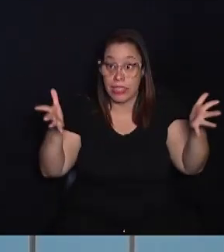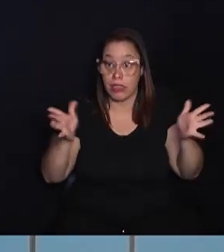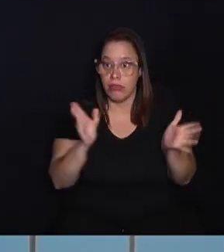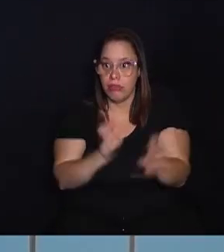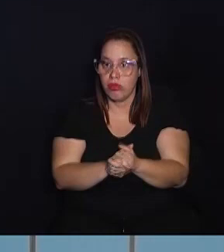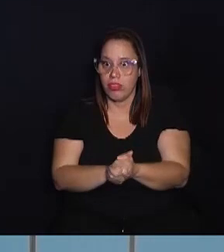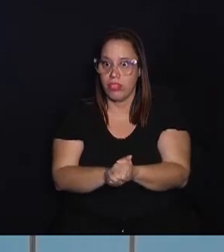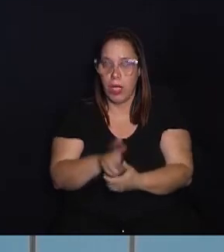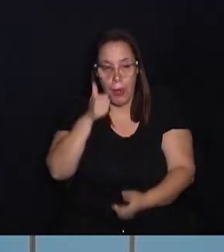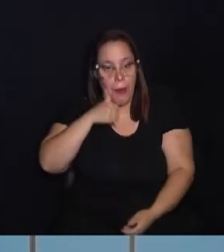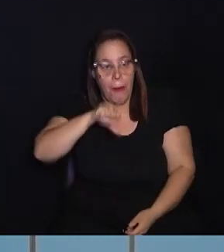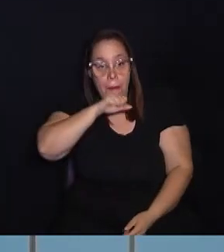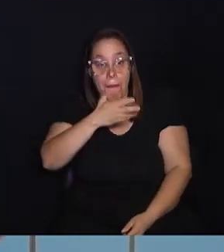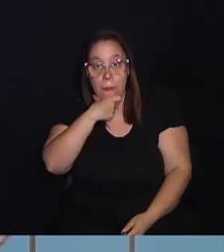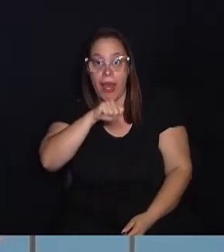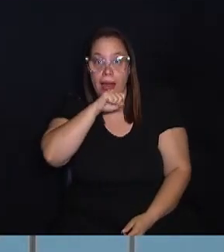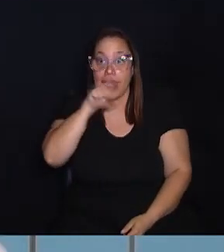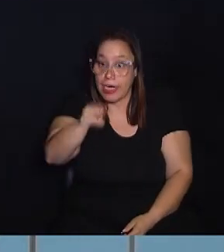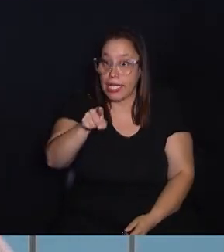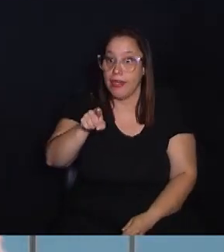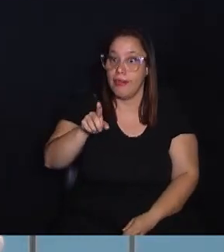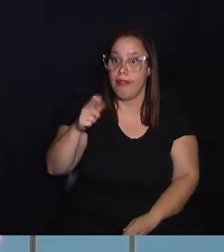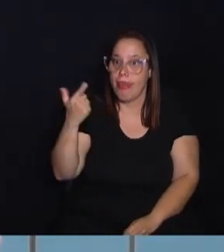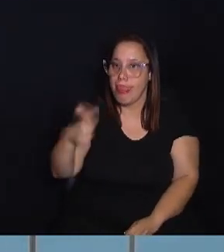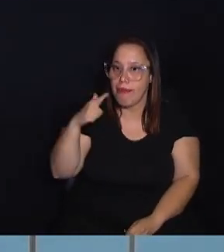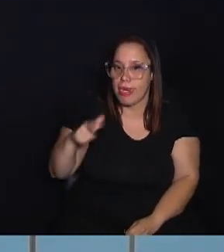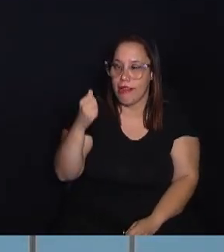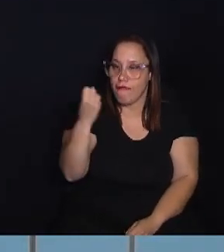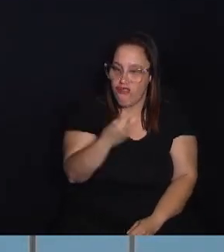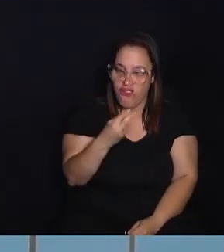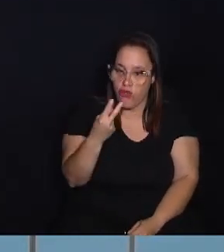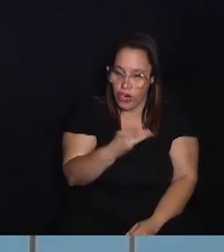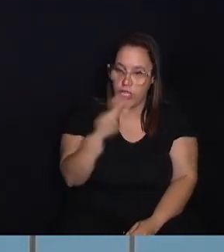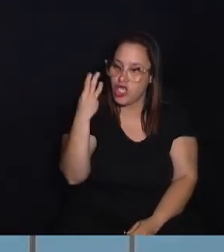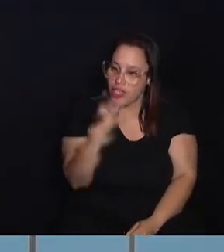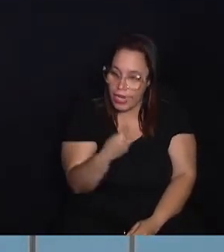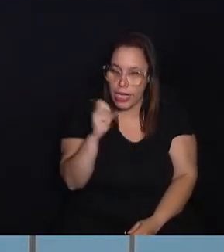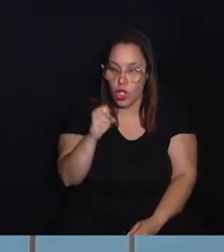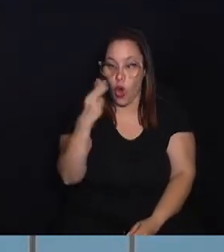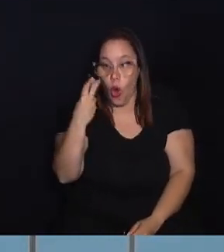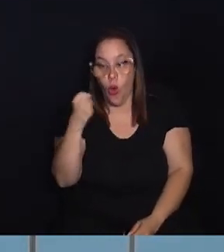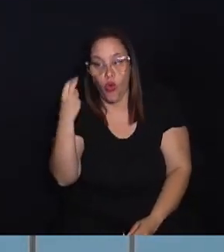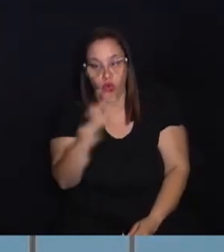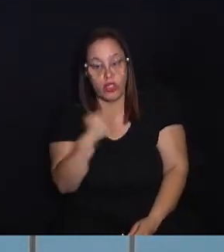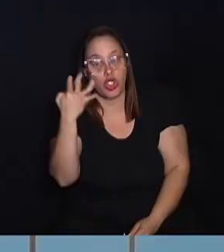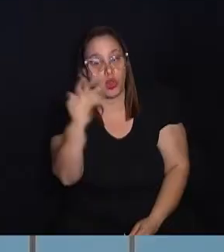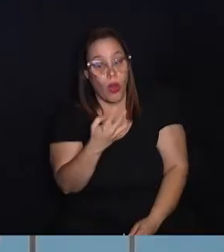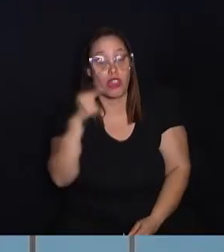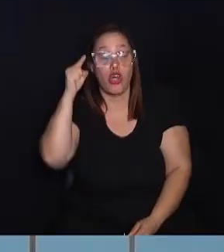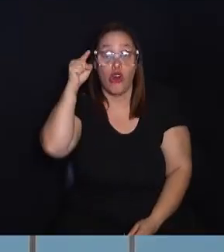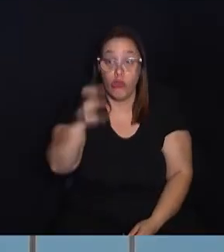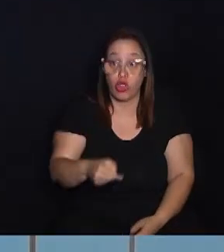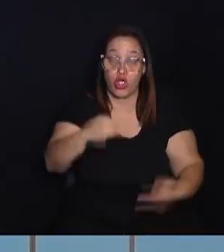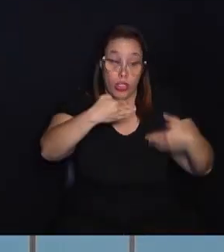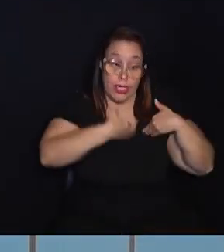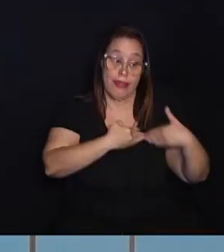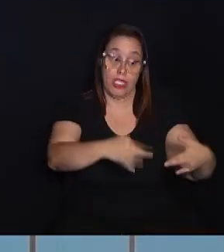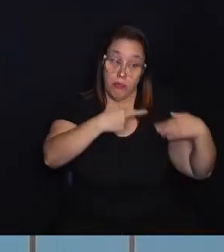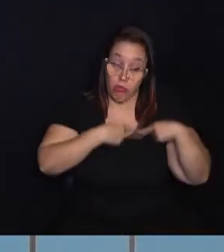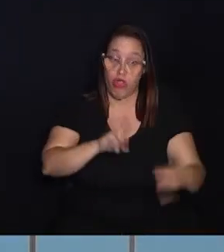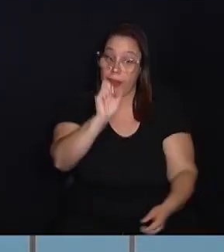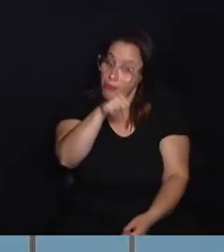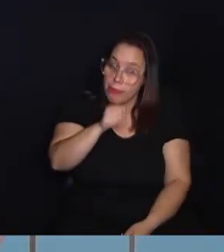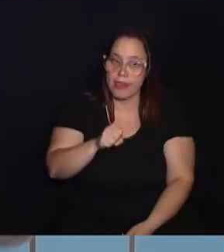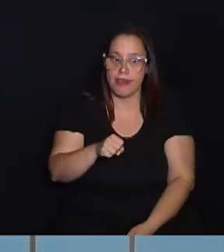Então, pais, se o seu filho não tem 23 anos, você é responsável, sim,